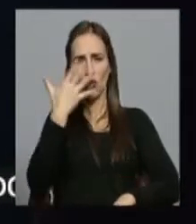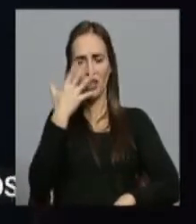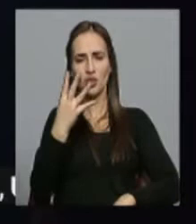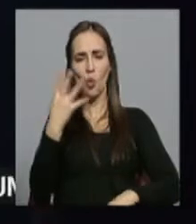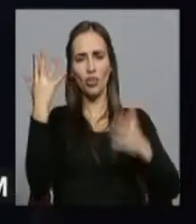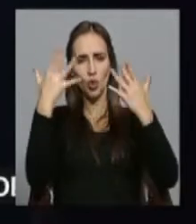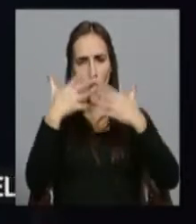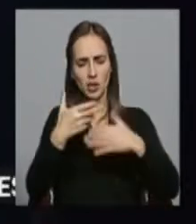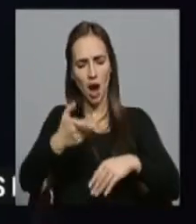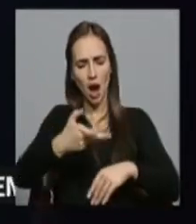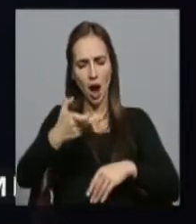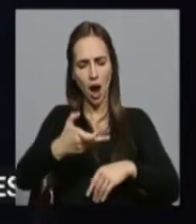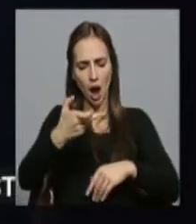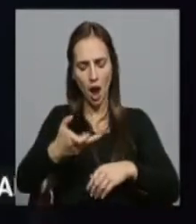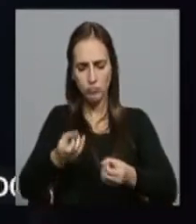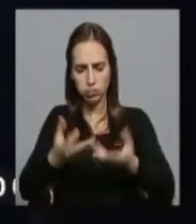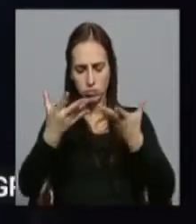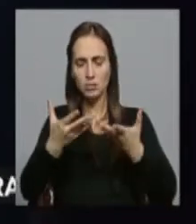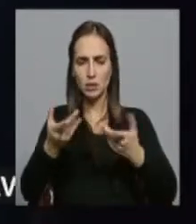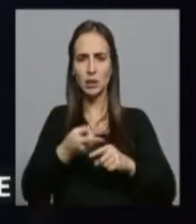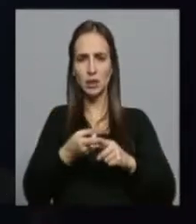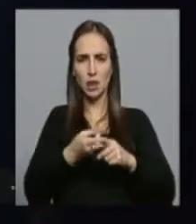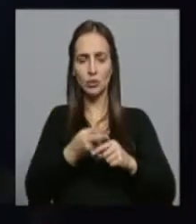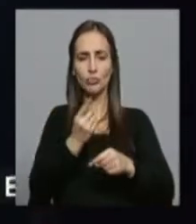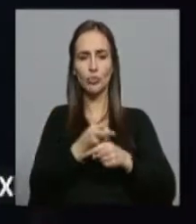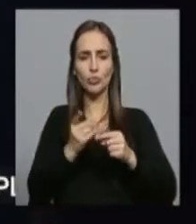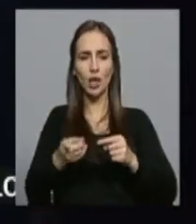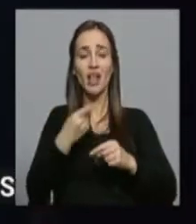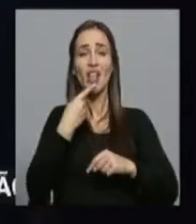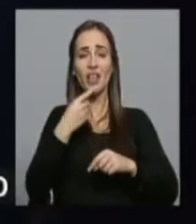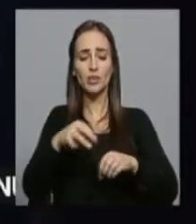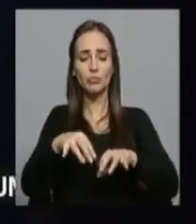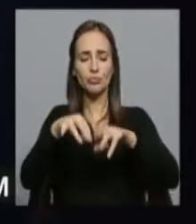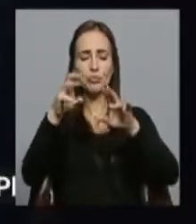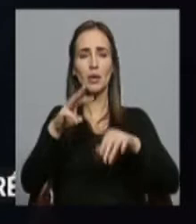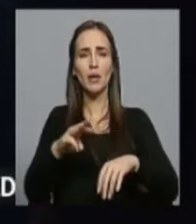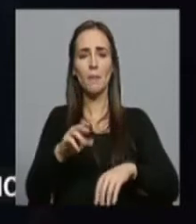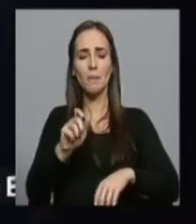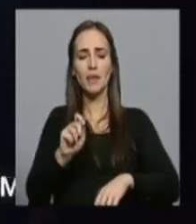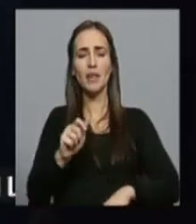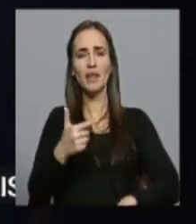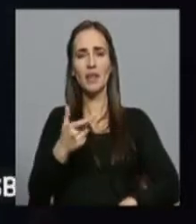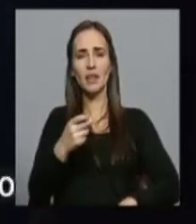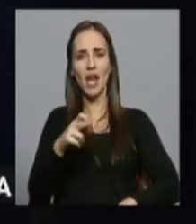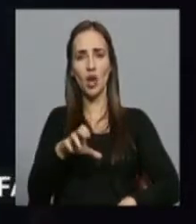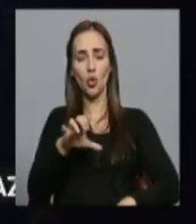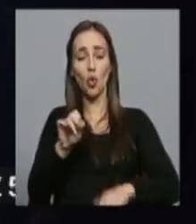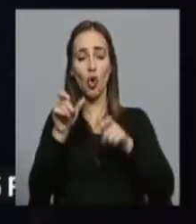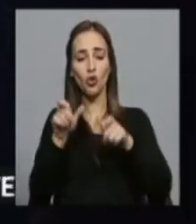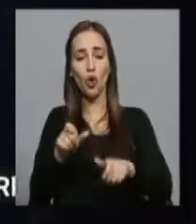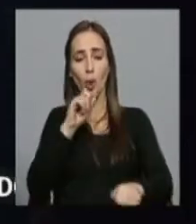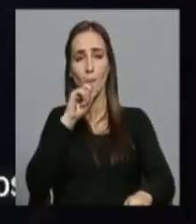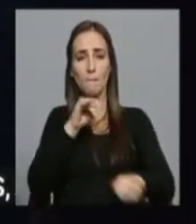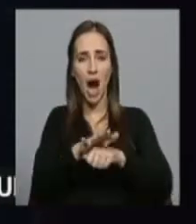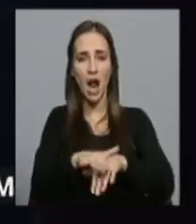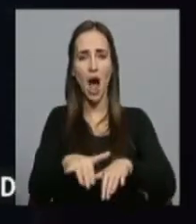muito interessante, porque este resultado diz o seguinte: a libertação de metano é regulado também pelas marés. A maré alta, a maré